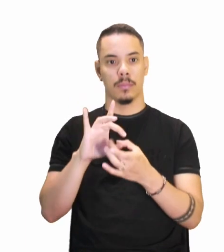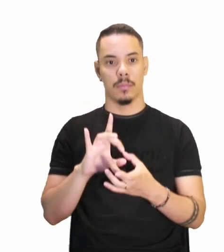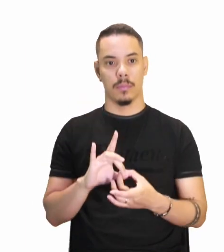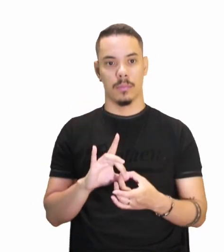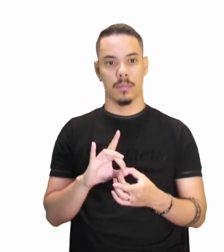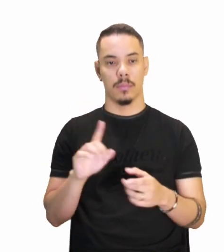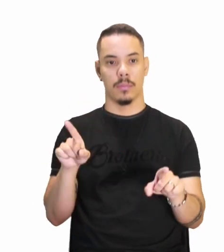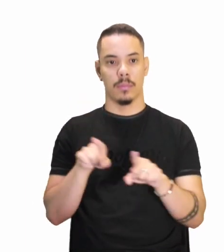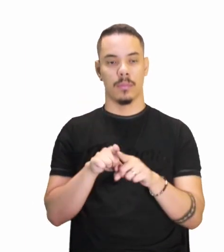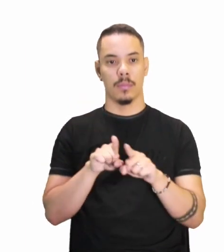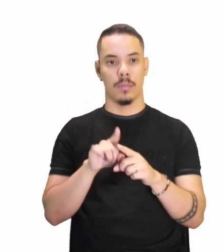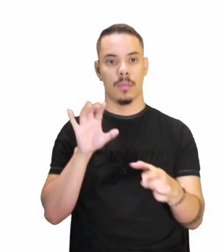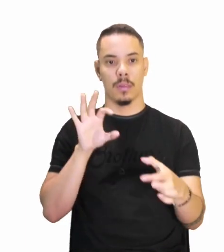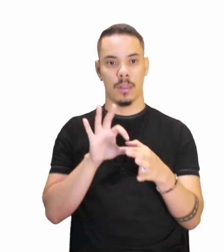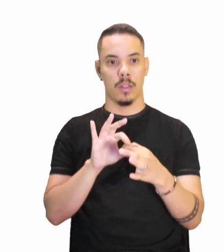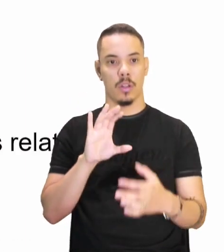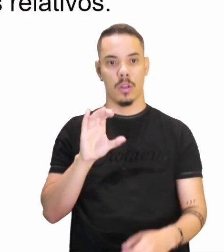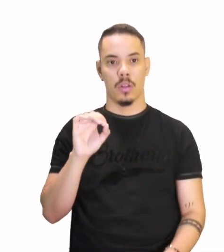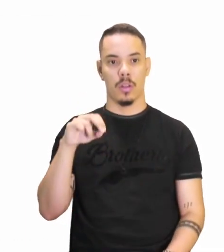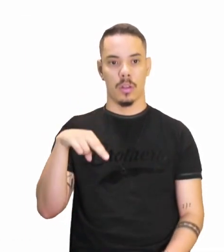e a concisão